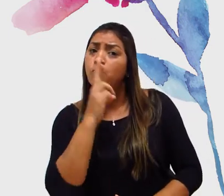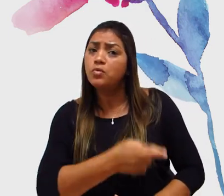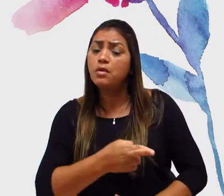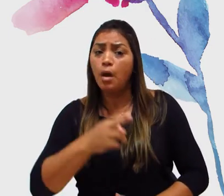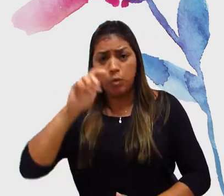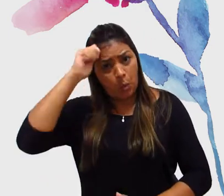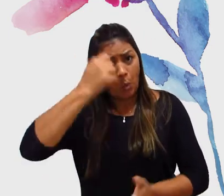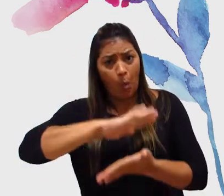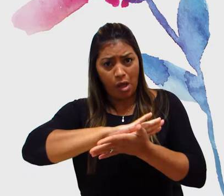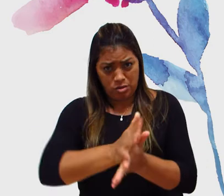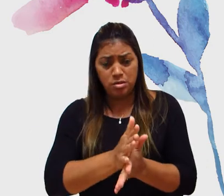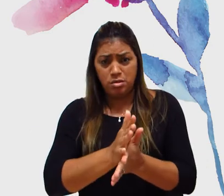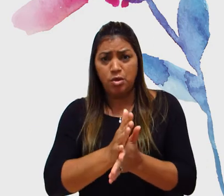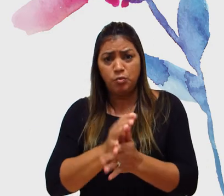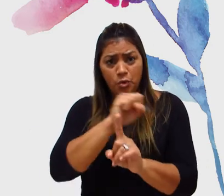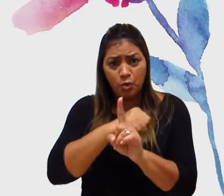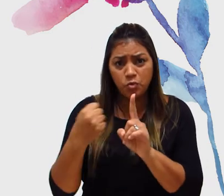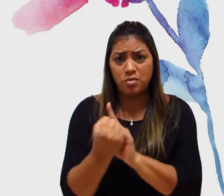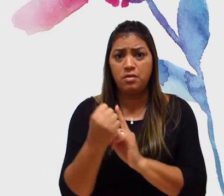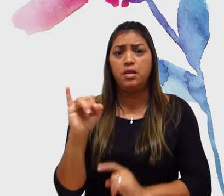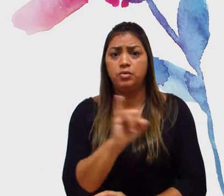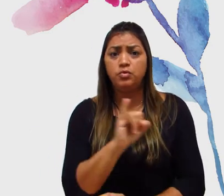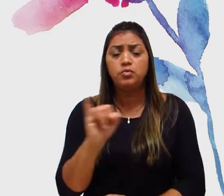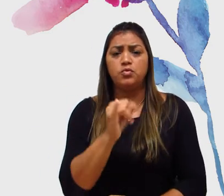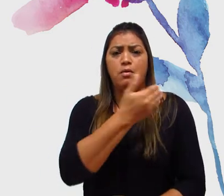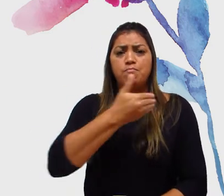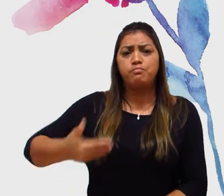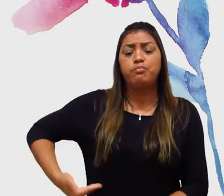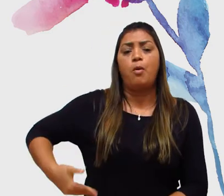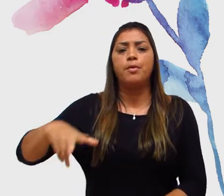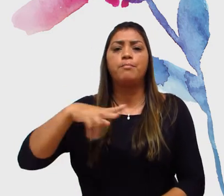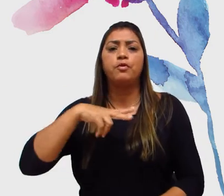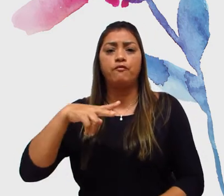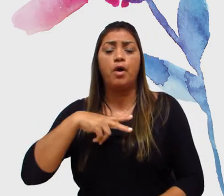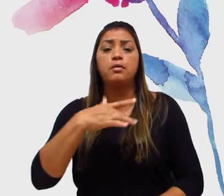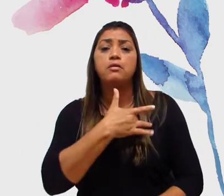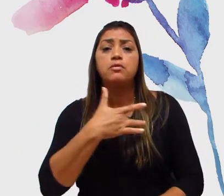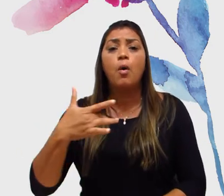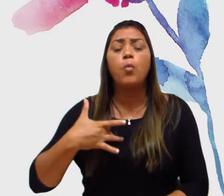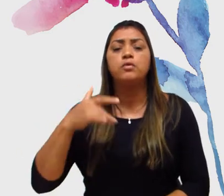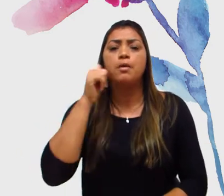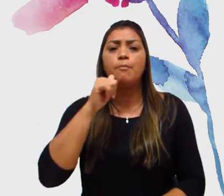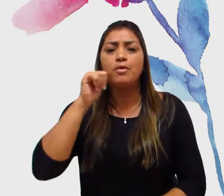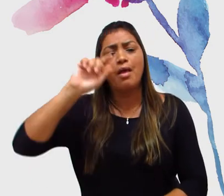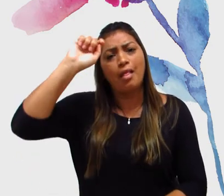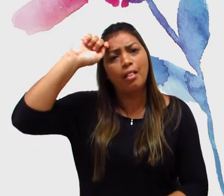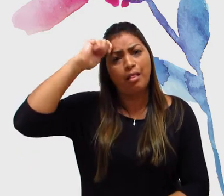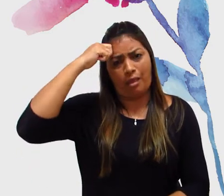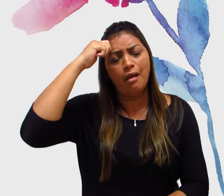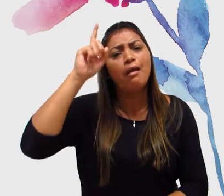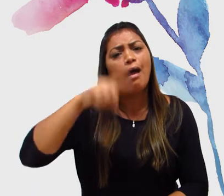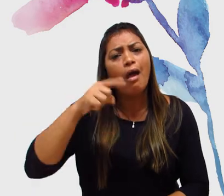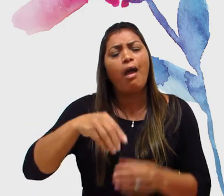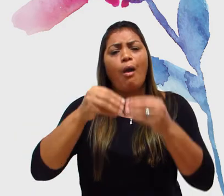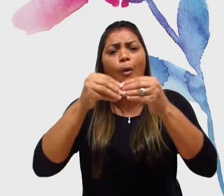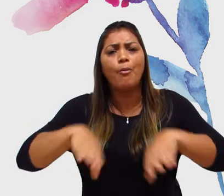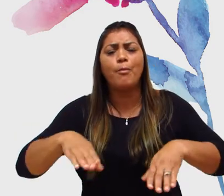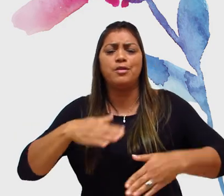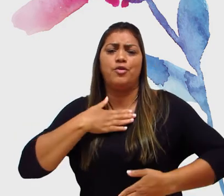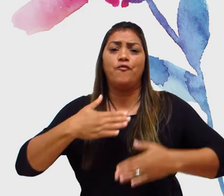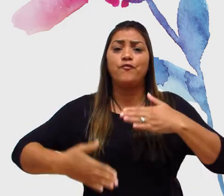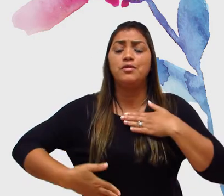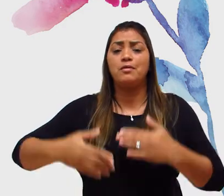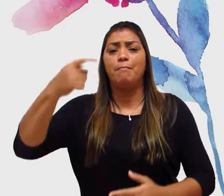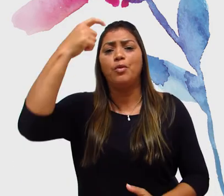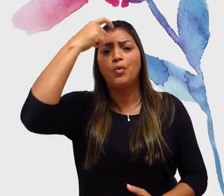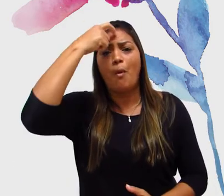nas instituições públicas e privadas, a saúde da mulher negra é comprometida física e mentalmente